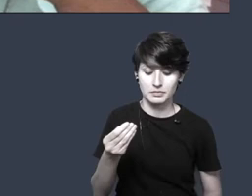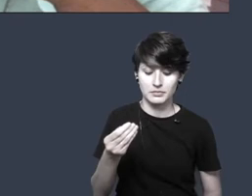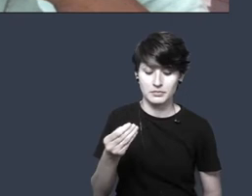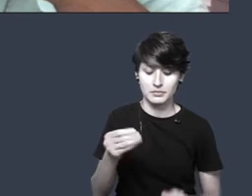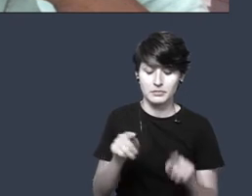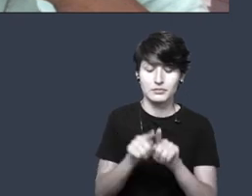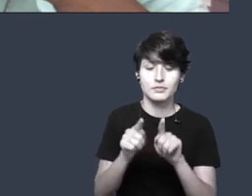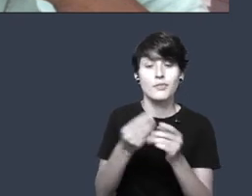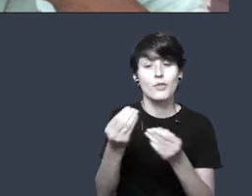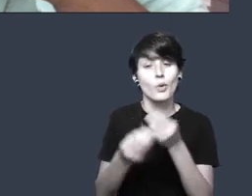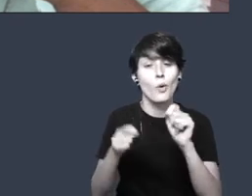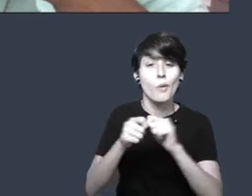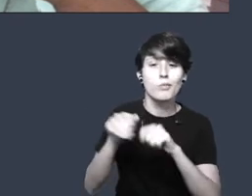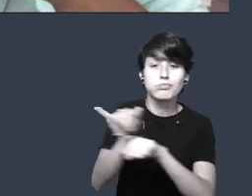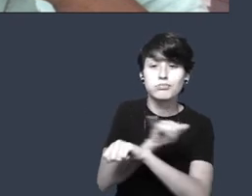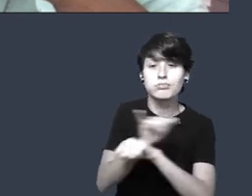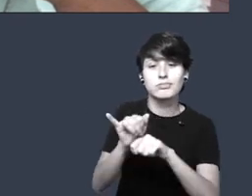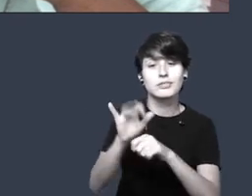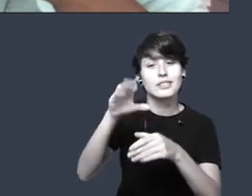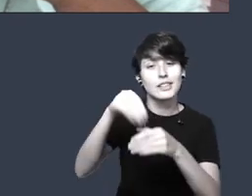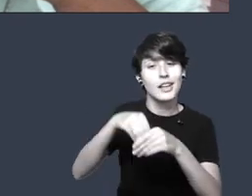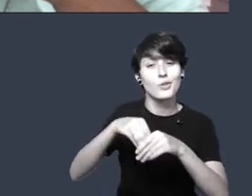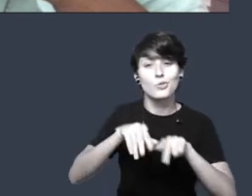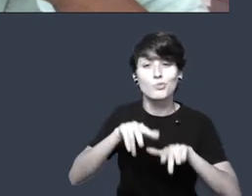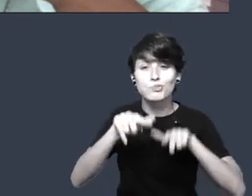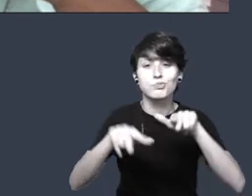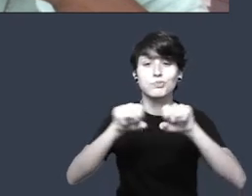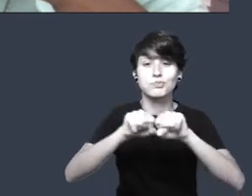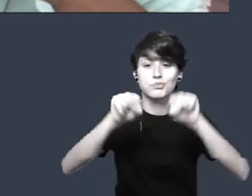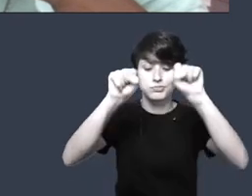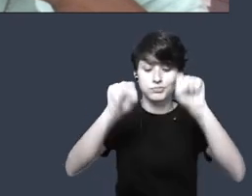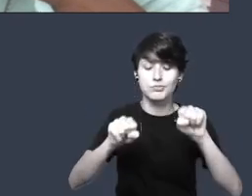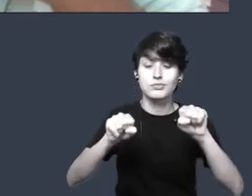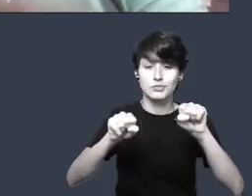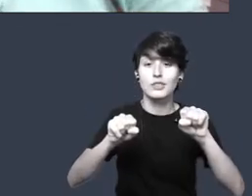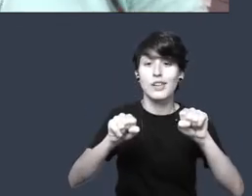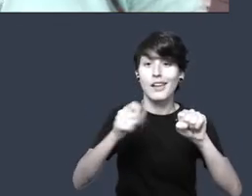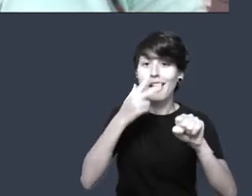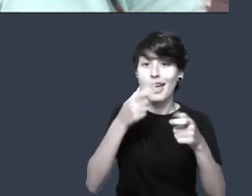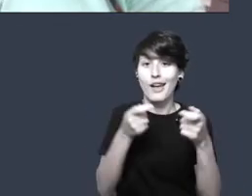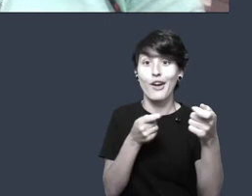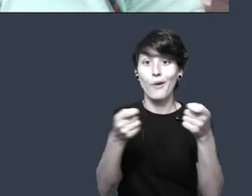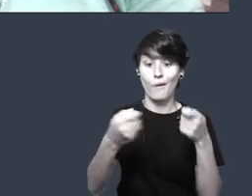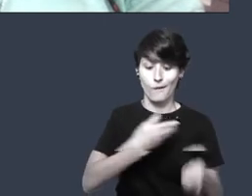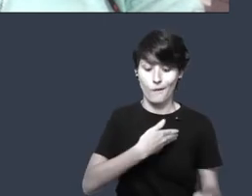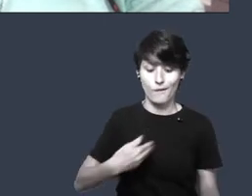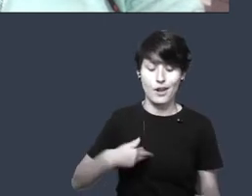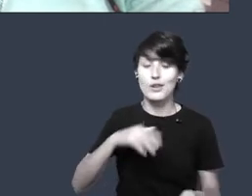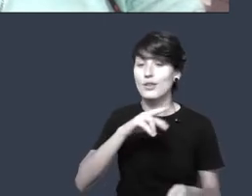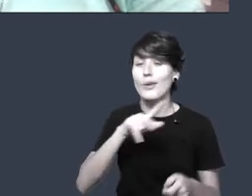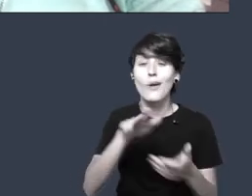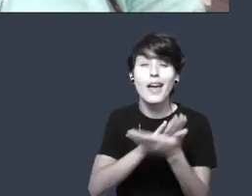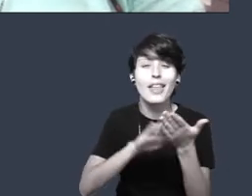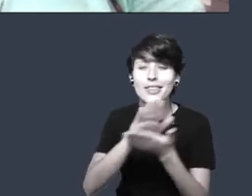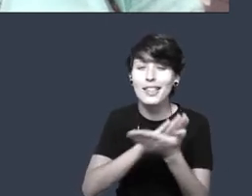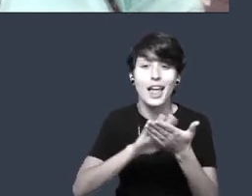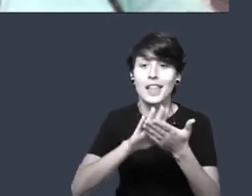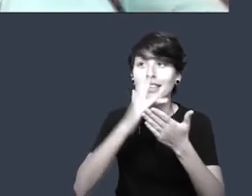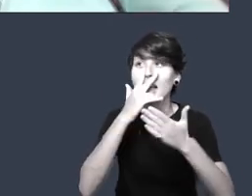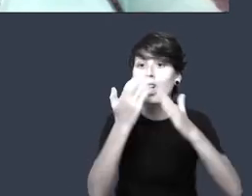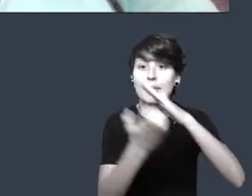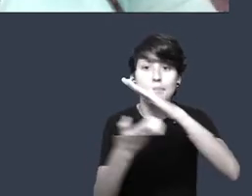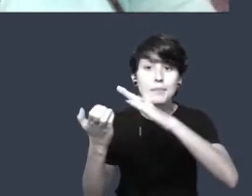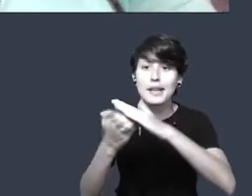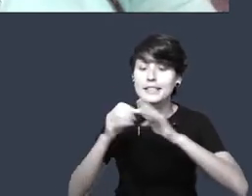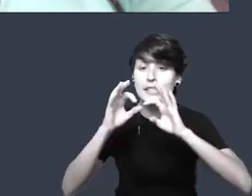foi doado para a Fundação Linux. Então, é o que a gente chama que é a Open Governance. Então, não pertence mais a uma empresa, mas